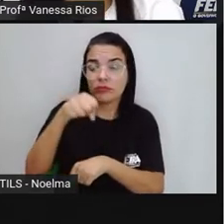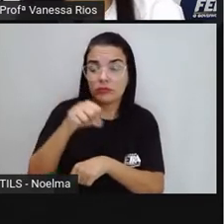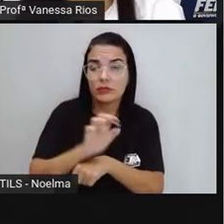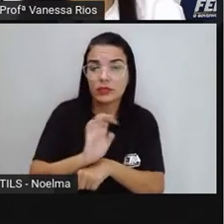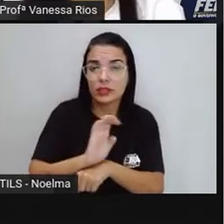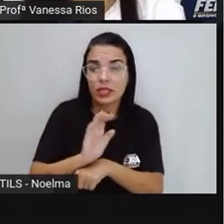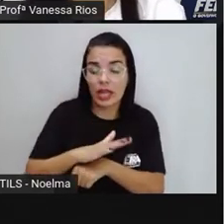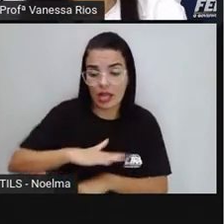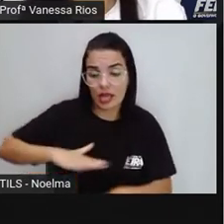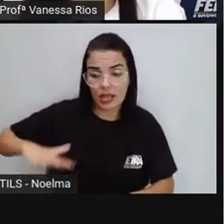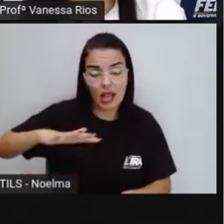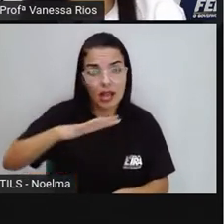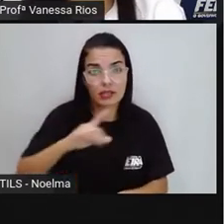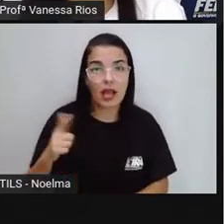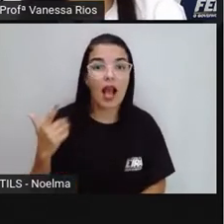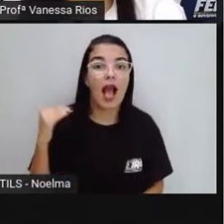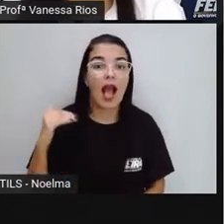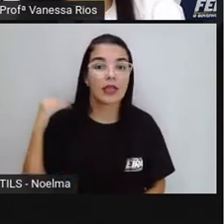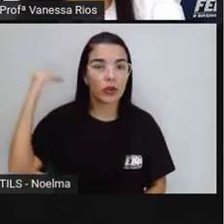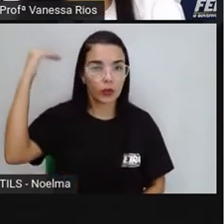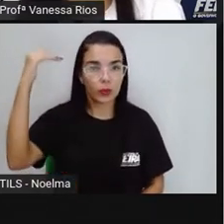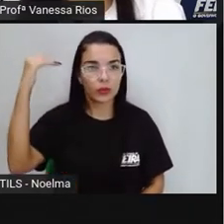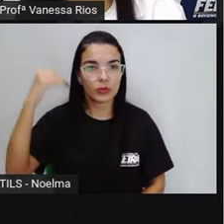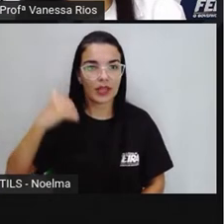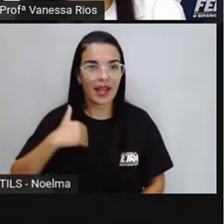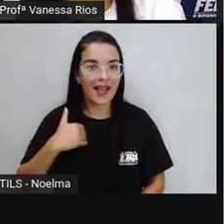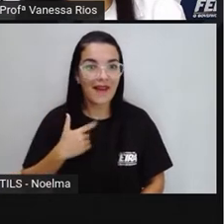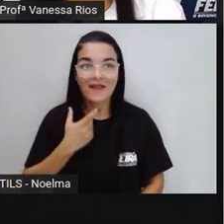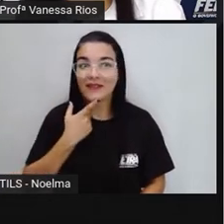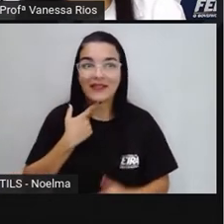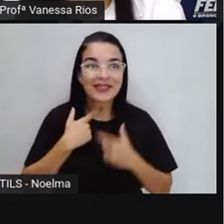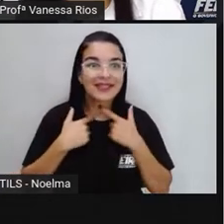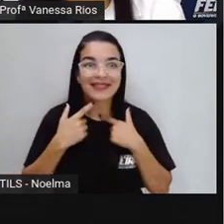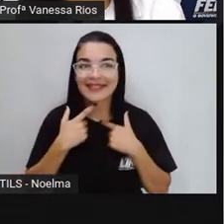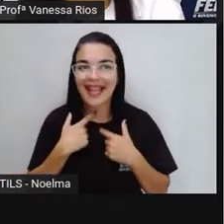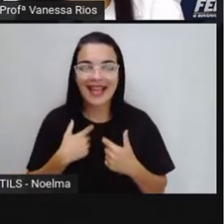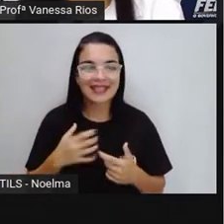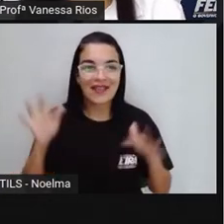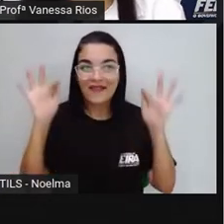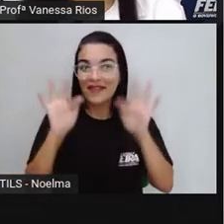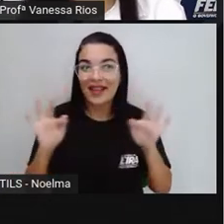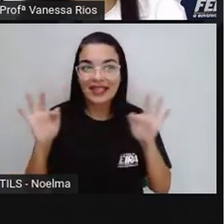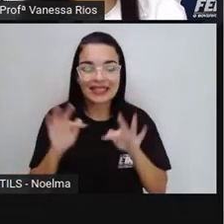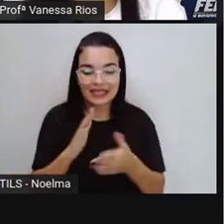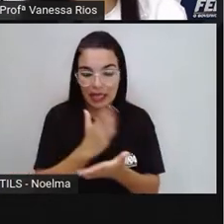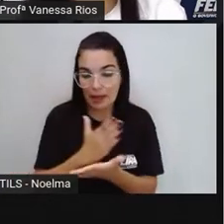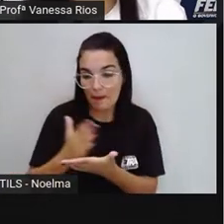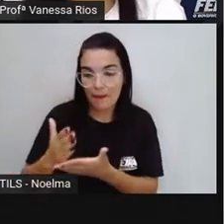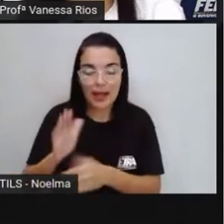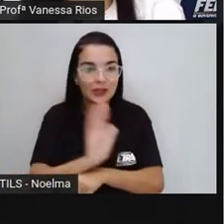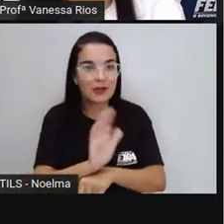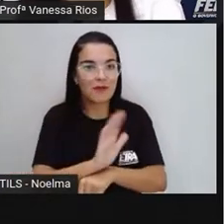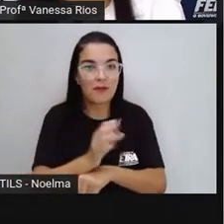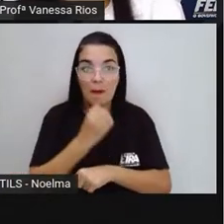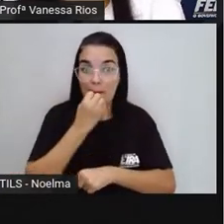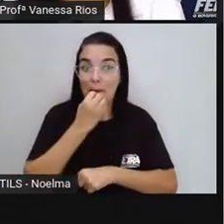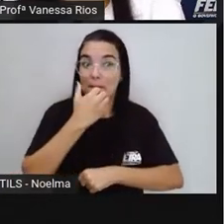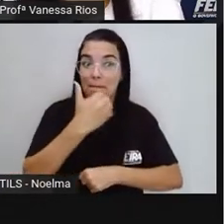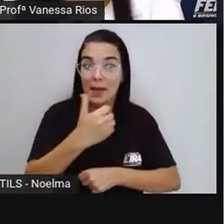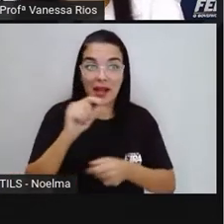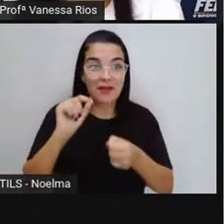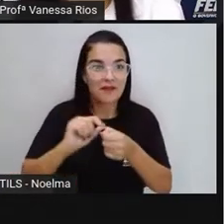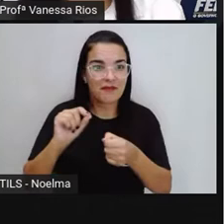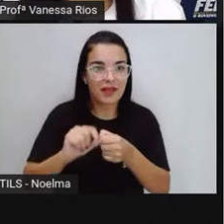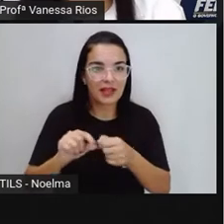para crianças e adultos. Me empolguei em diversas partes do filme. Muito bem bolado, apesar de ter pego